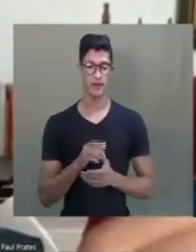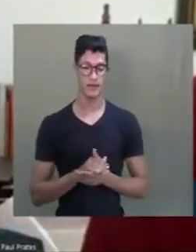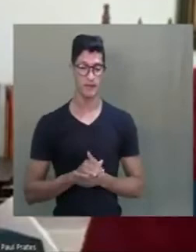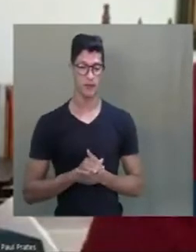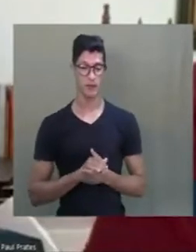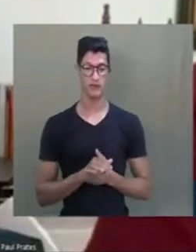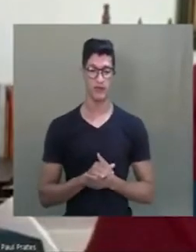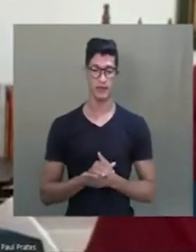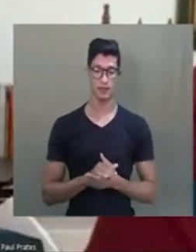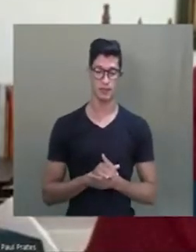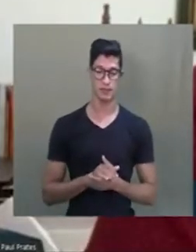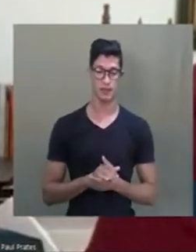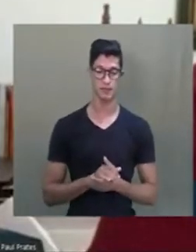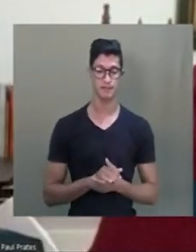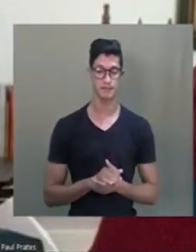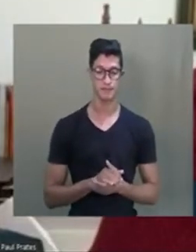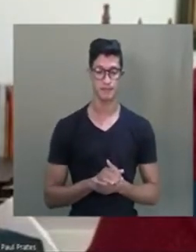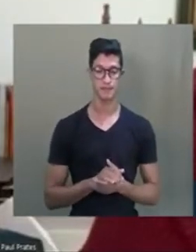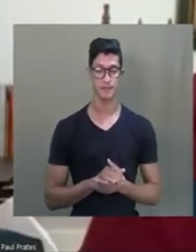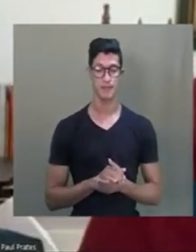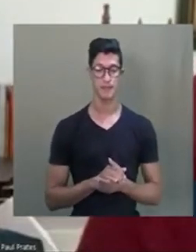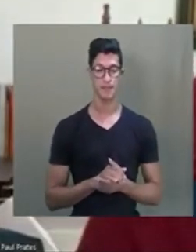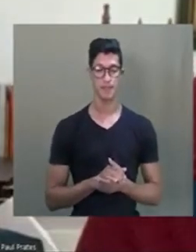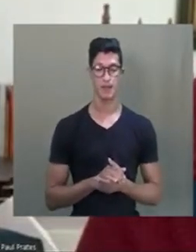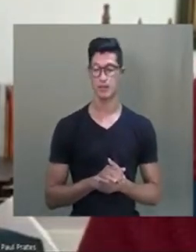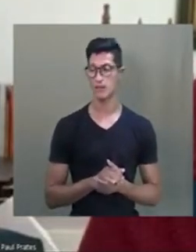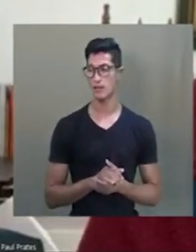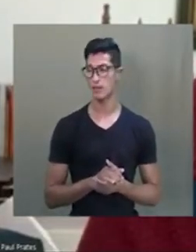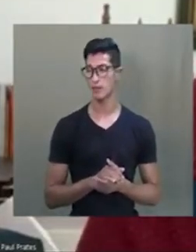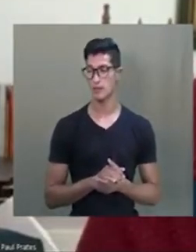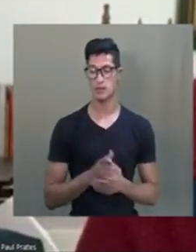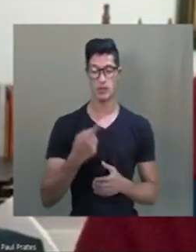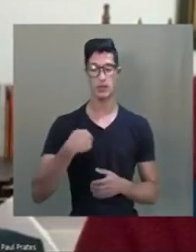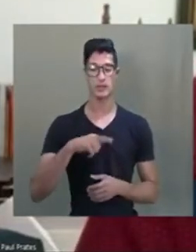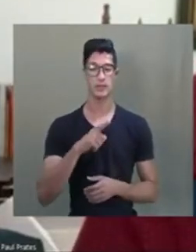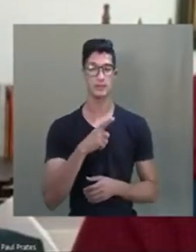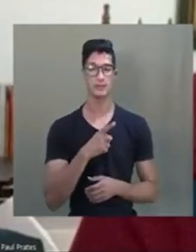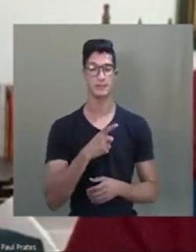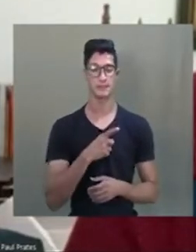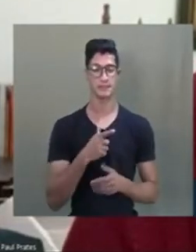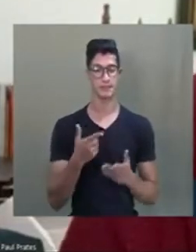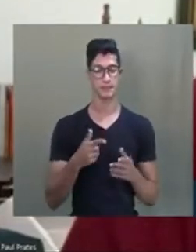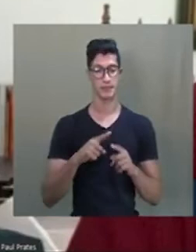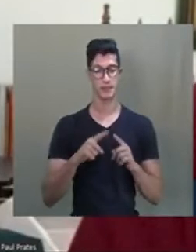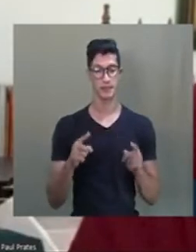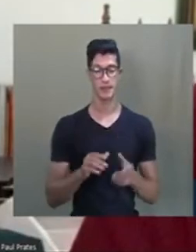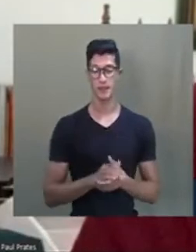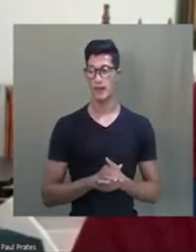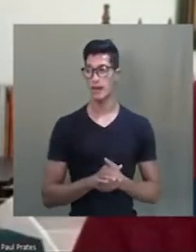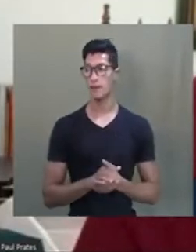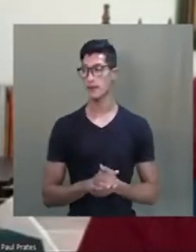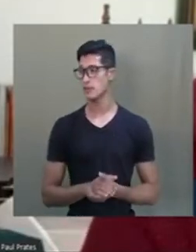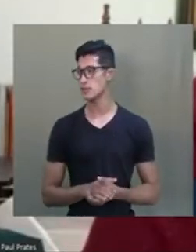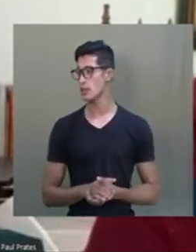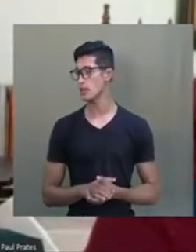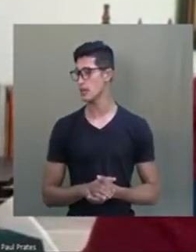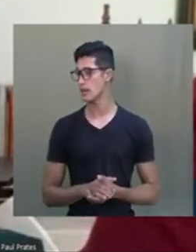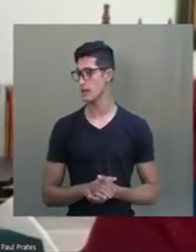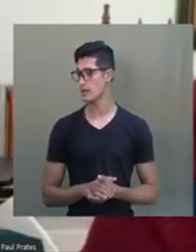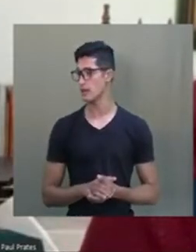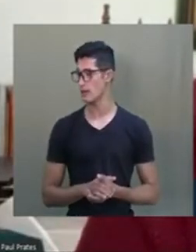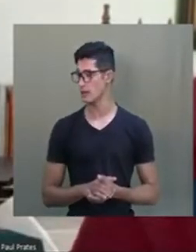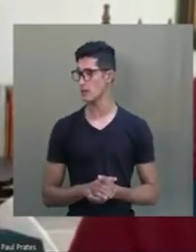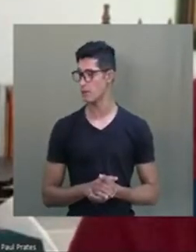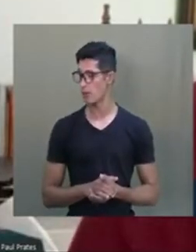eu duvido, não é querer desmerecer a informação que o senador Girão deu agora, mas eu custo a crer que a Câmara